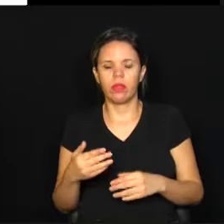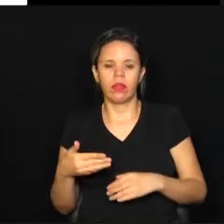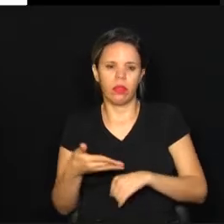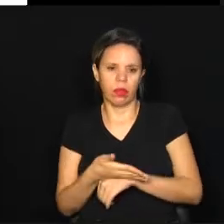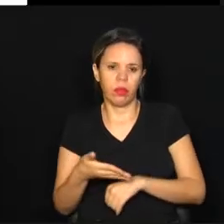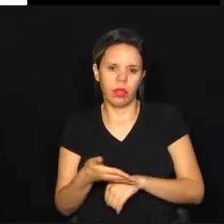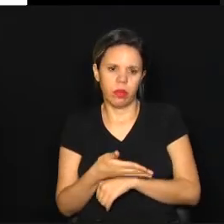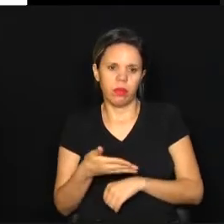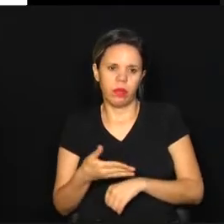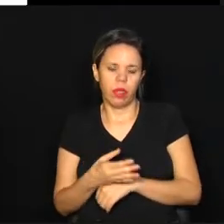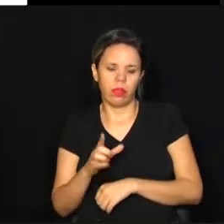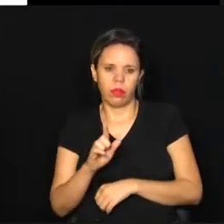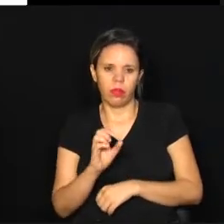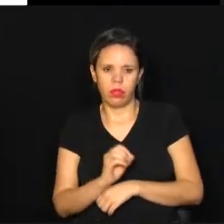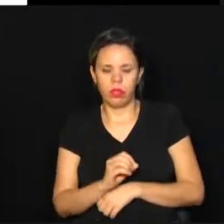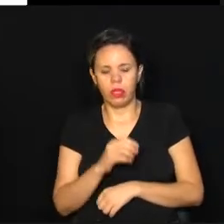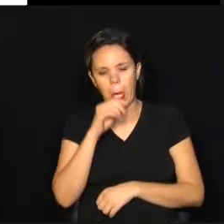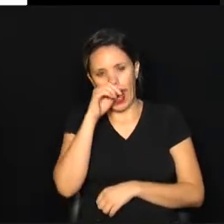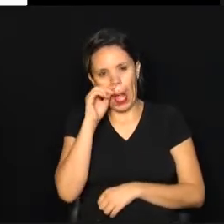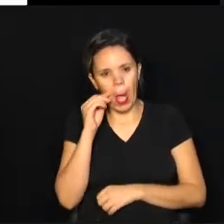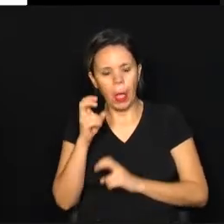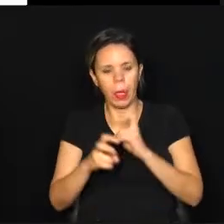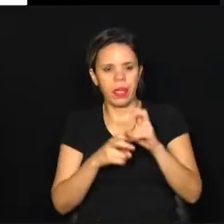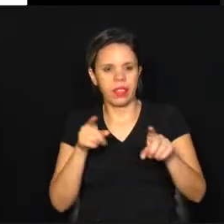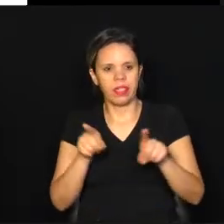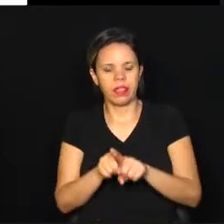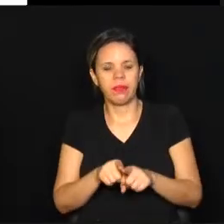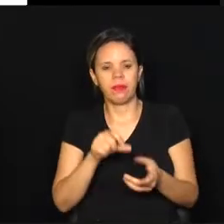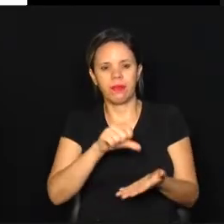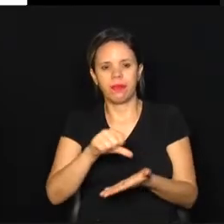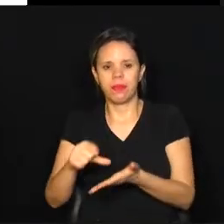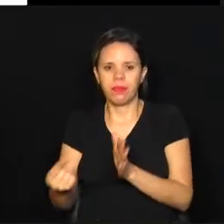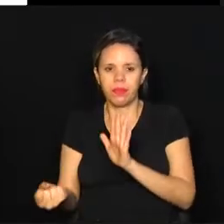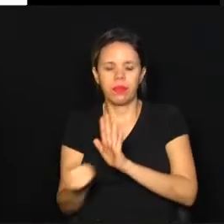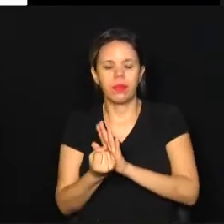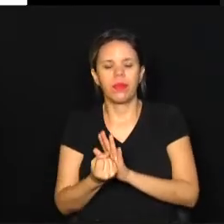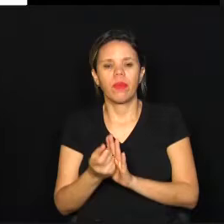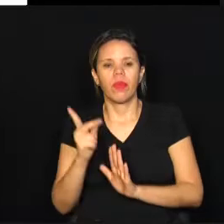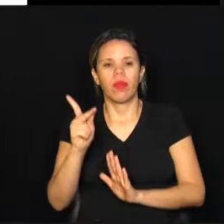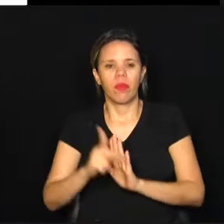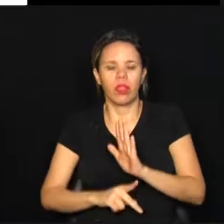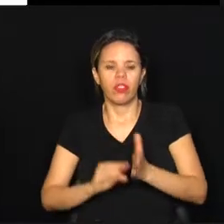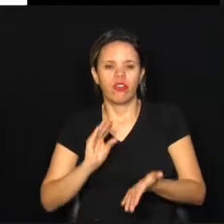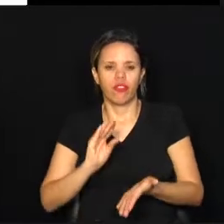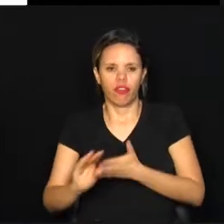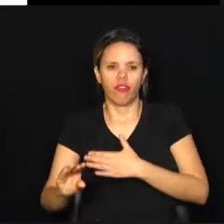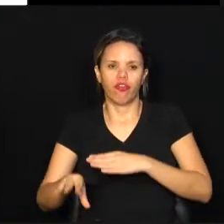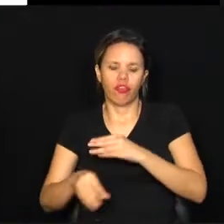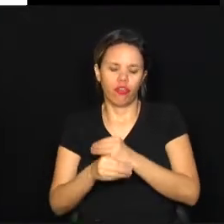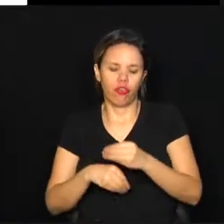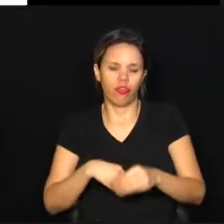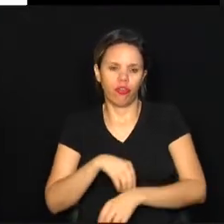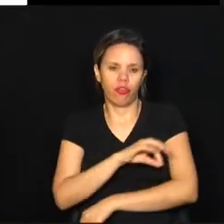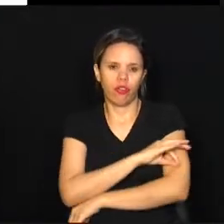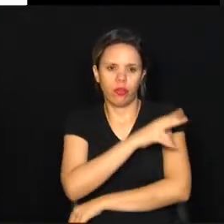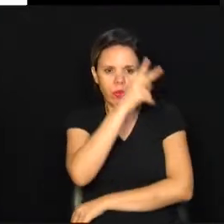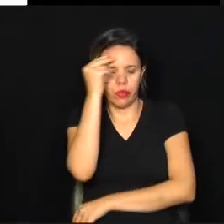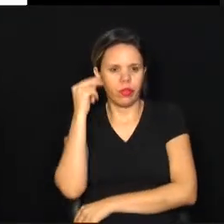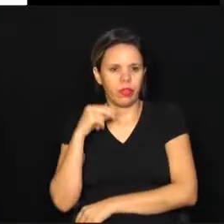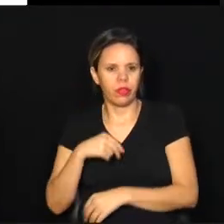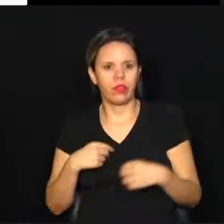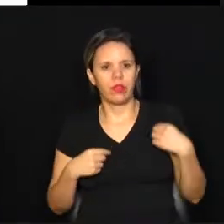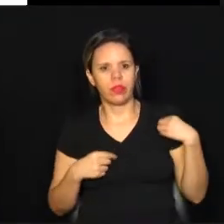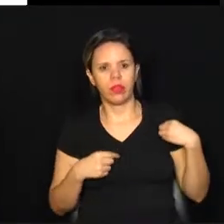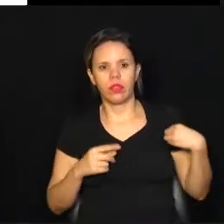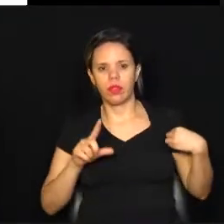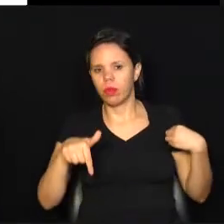também. As EIs que nós demarcamos no plano diretor, que tem muitas ali no Campo Grande, são essas roxinhas, e não